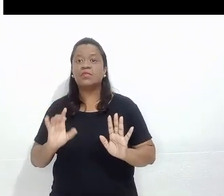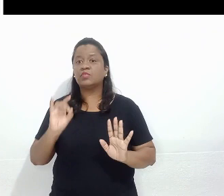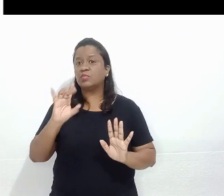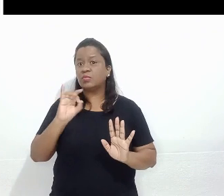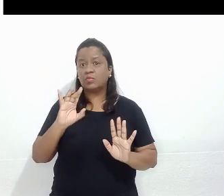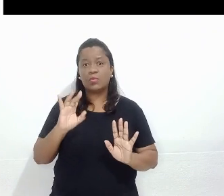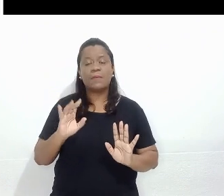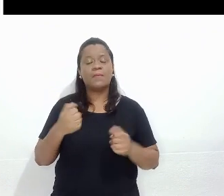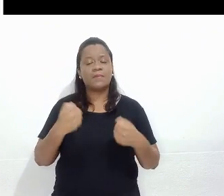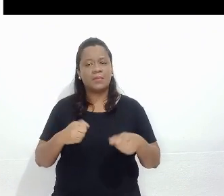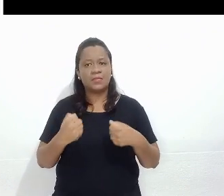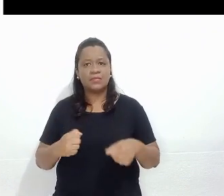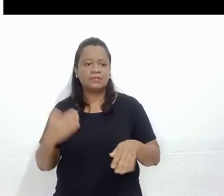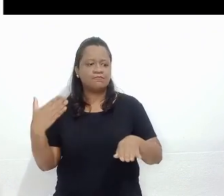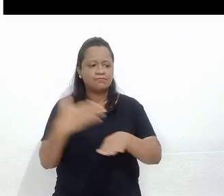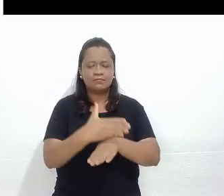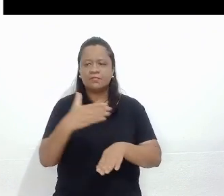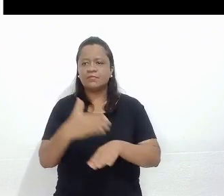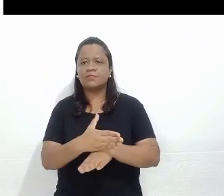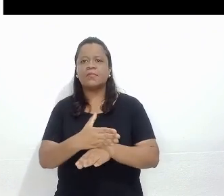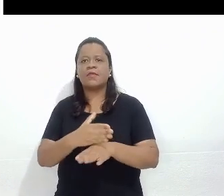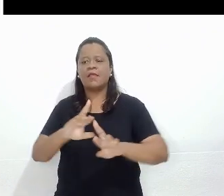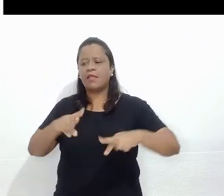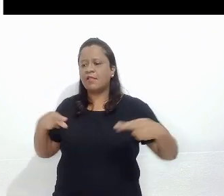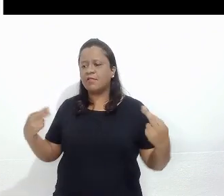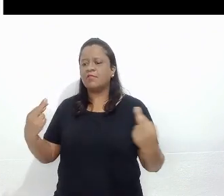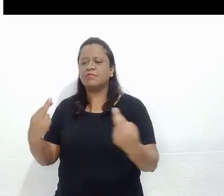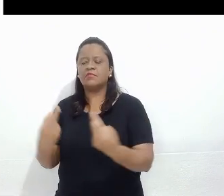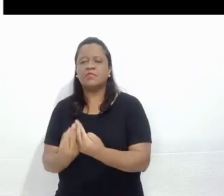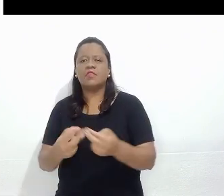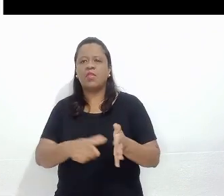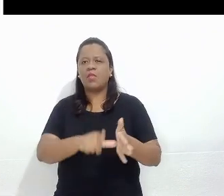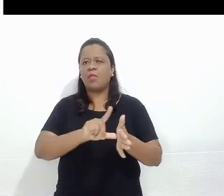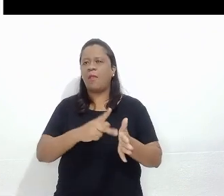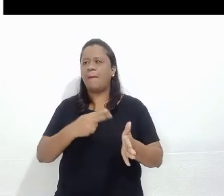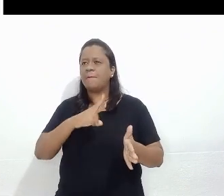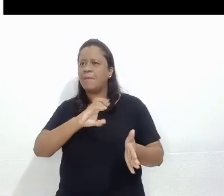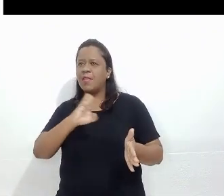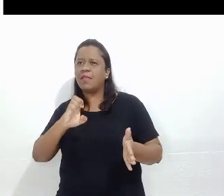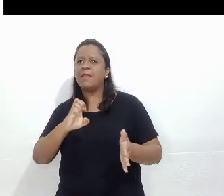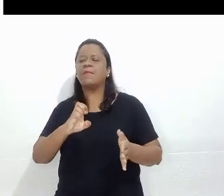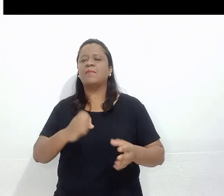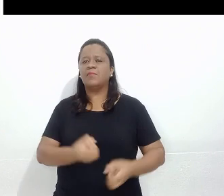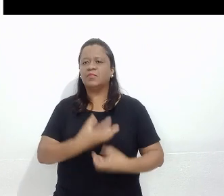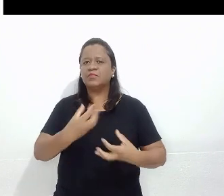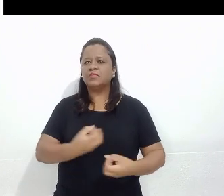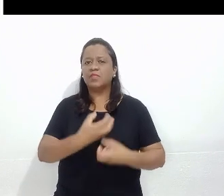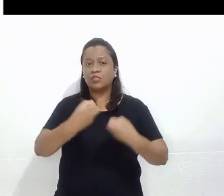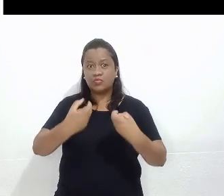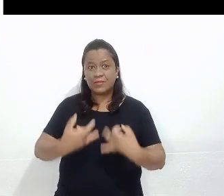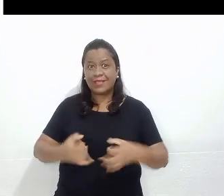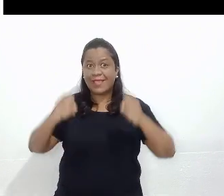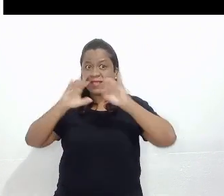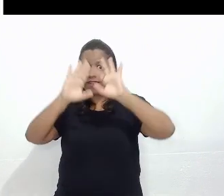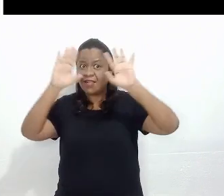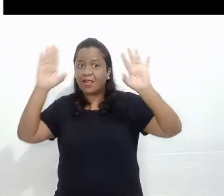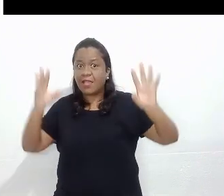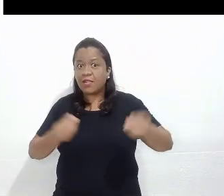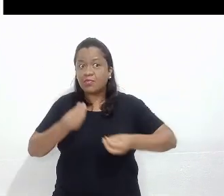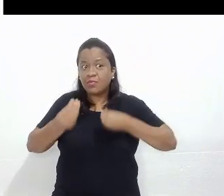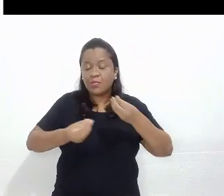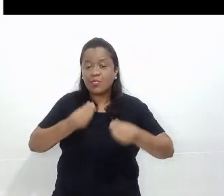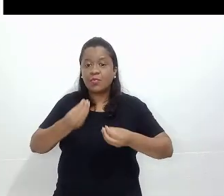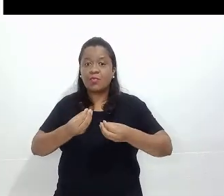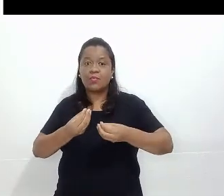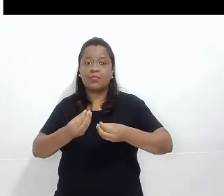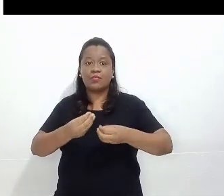de todas as reuniões de pré-produção, ele tem que ser claro no que ele quer, ele tem que explicar isso para a equipe e construir junto com a